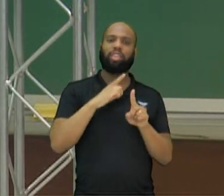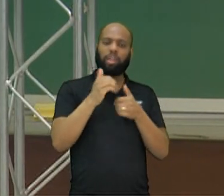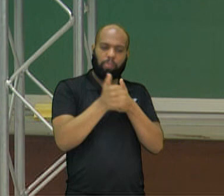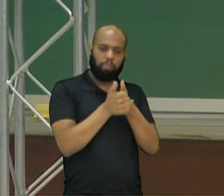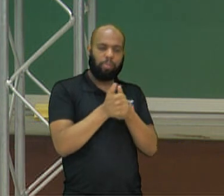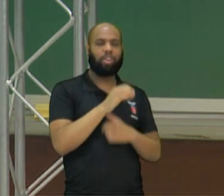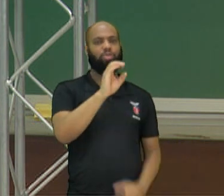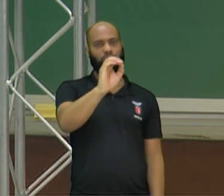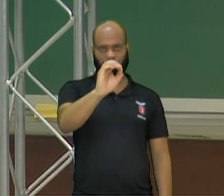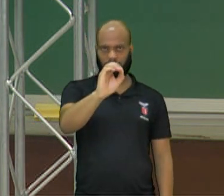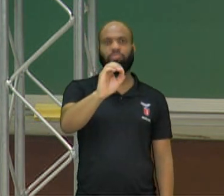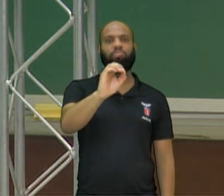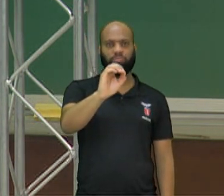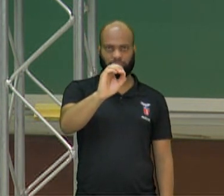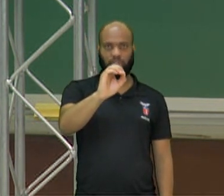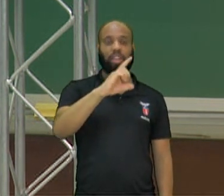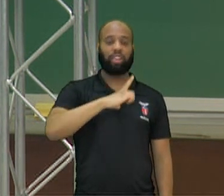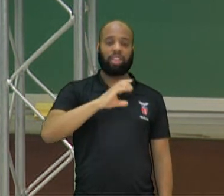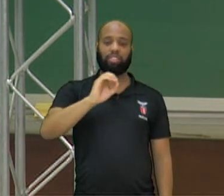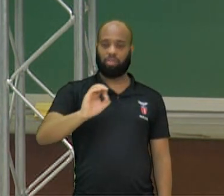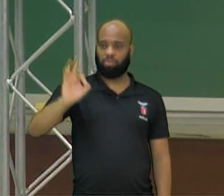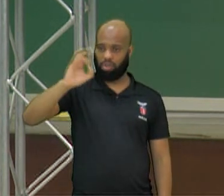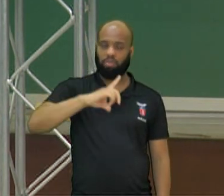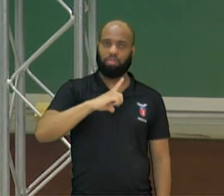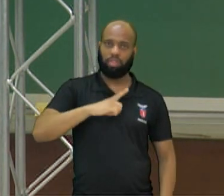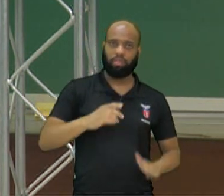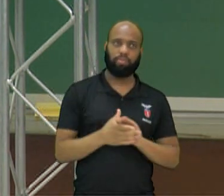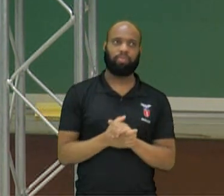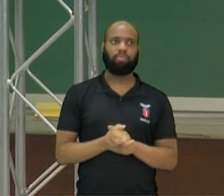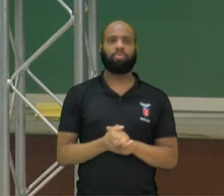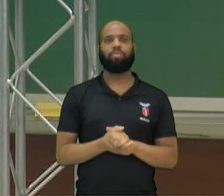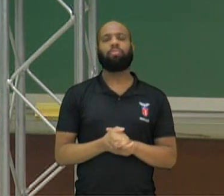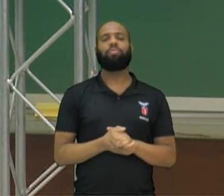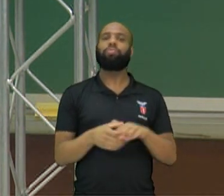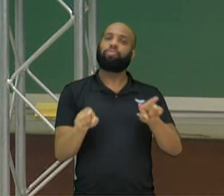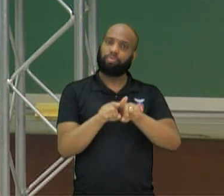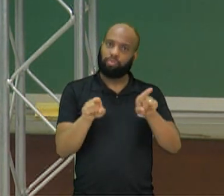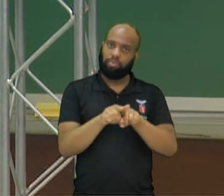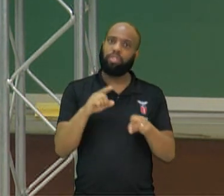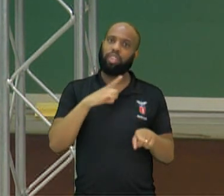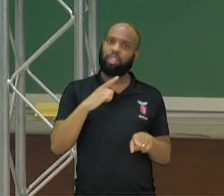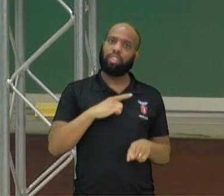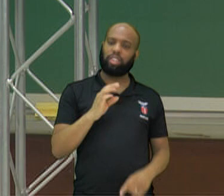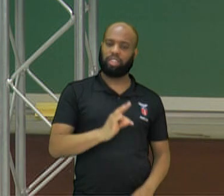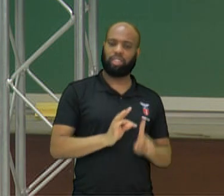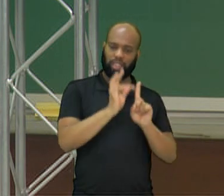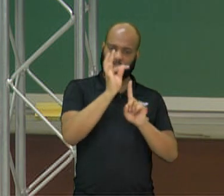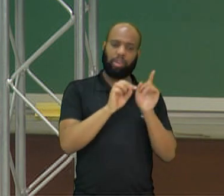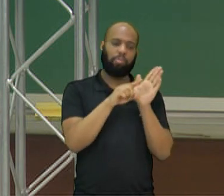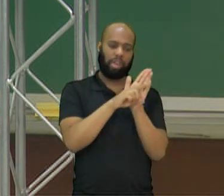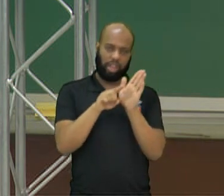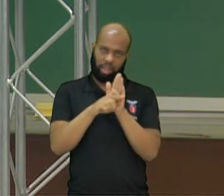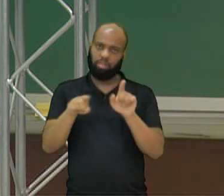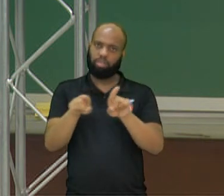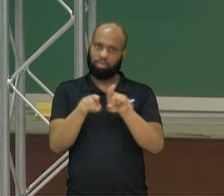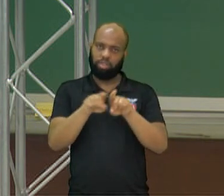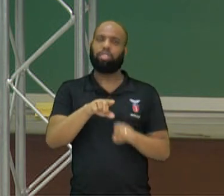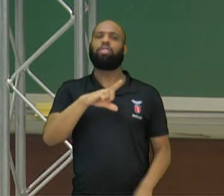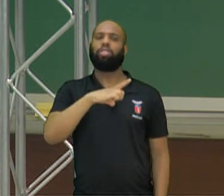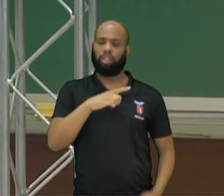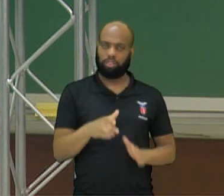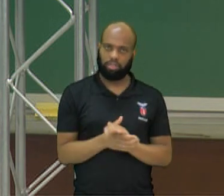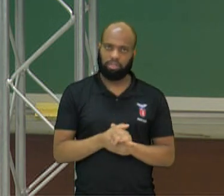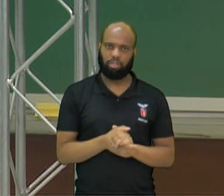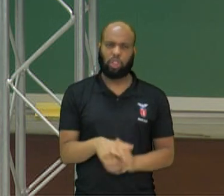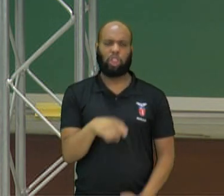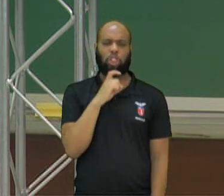próximas ao 0 graus. Nós temos temperaturas próximas ao 0 graus e inclusive temperaturas negativas. E observe lá